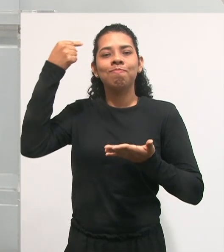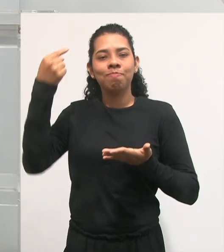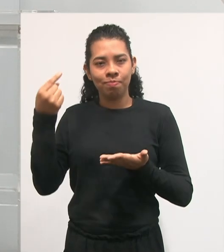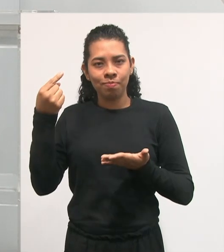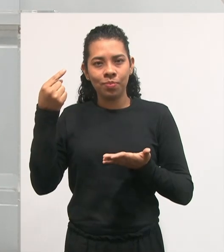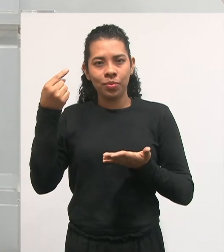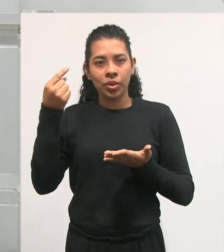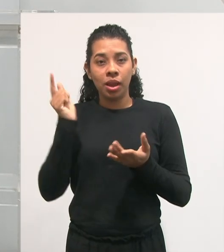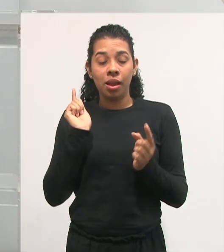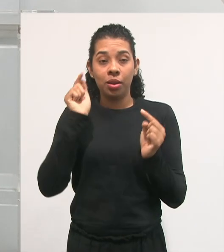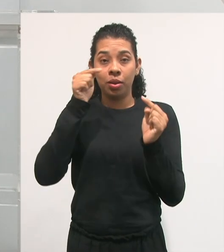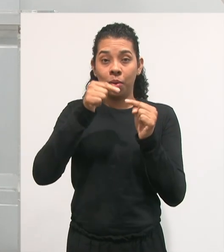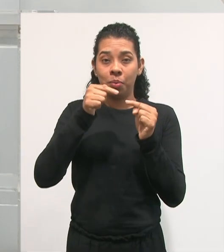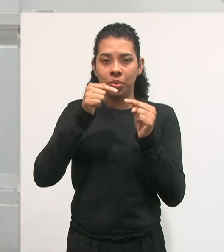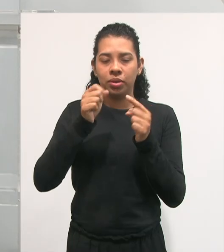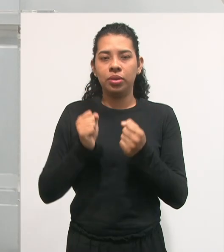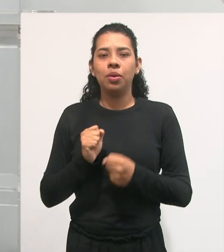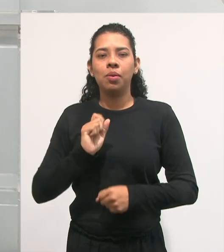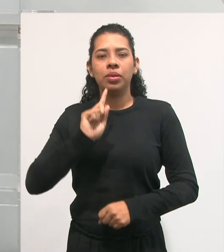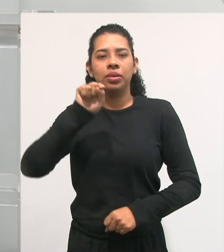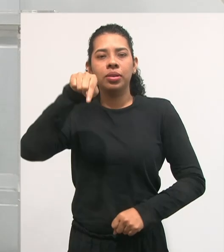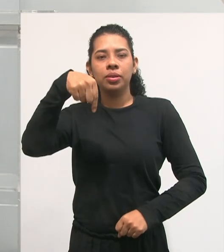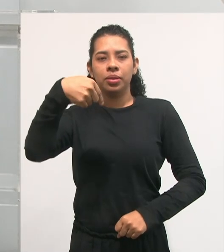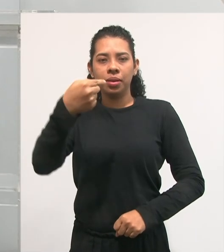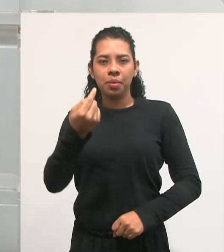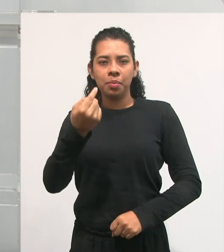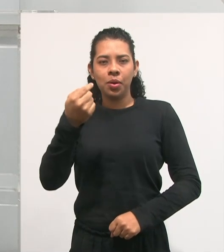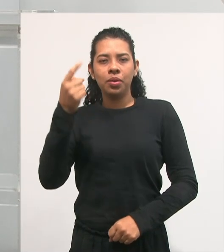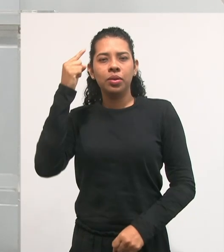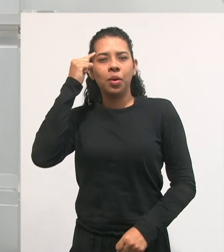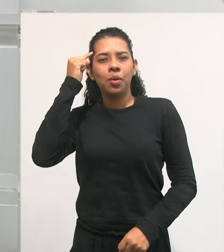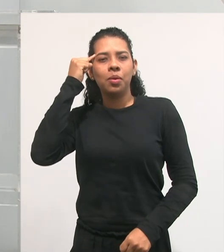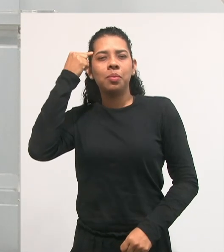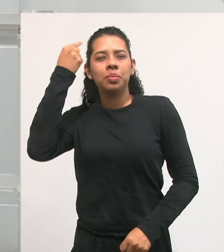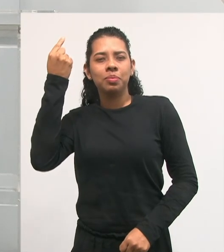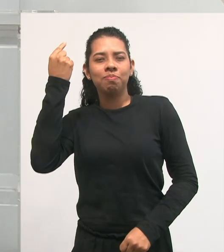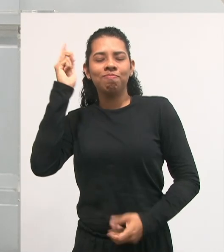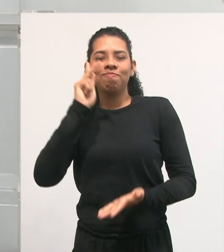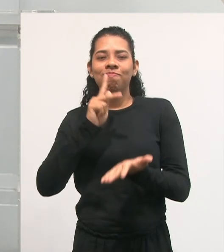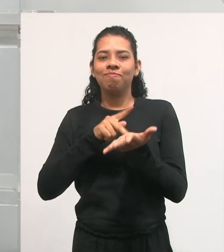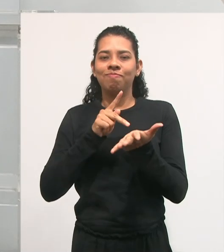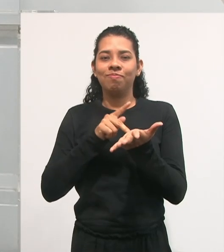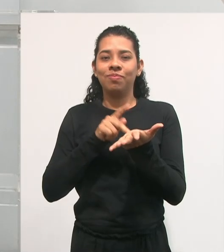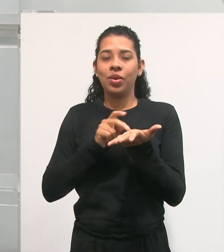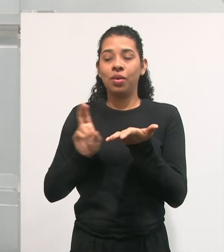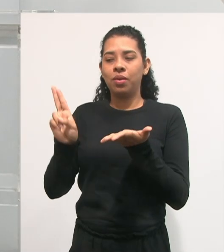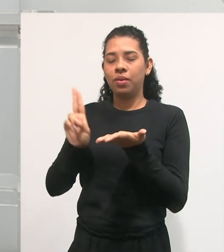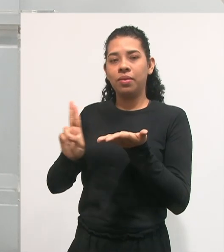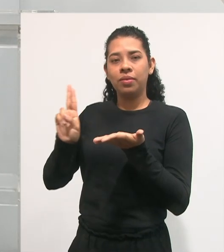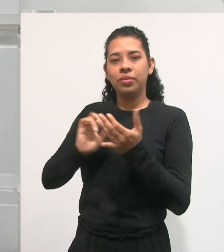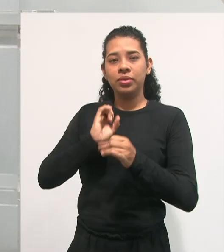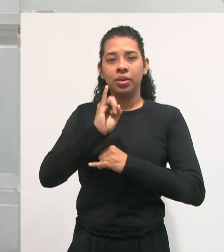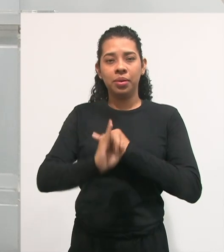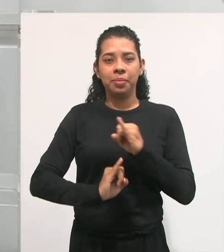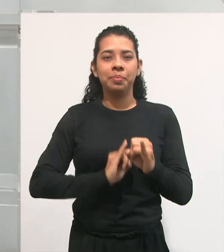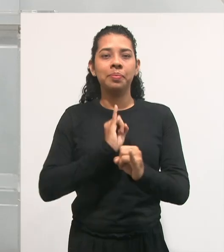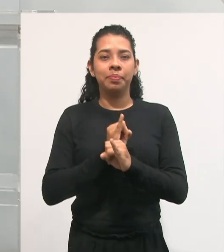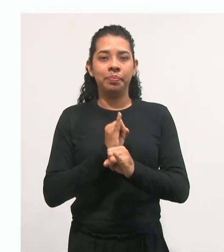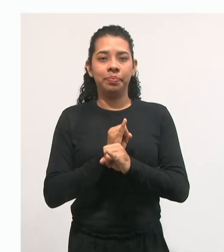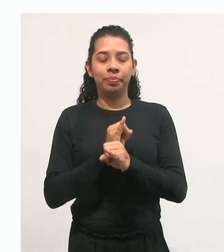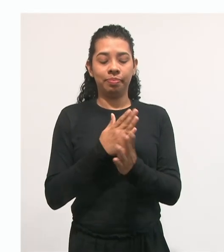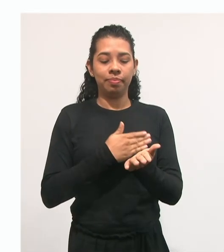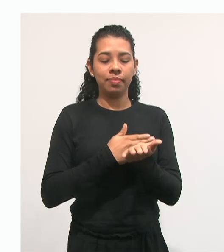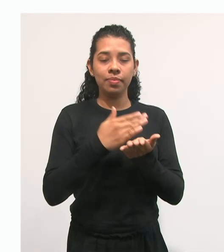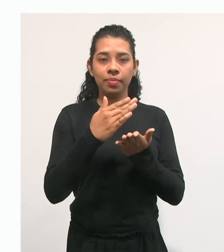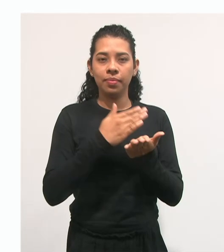dali, ele produzir um pensamento autônomo daquilo que ele conseguiu acessar por meio dessas tecnologias, tá? E aí, continuando